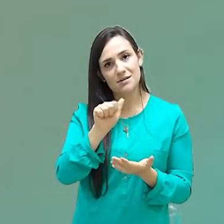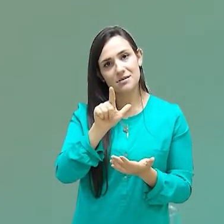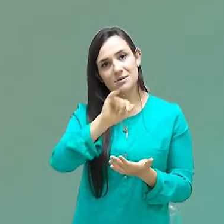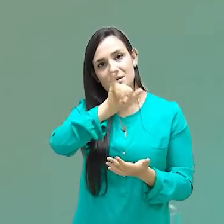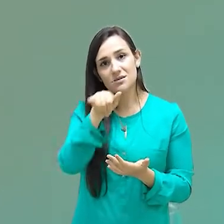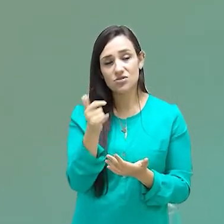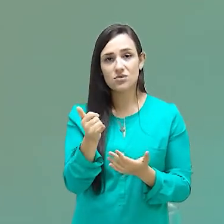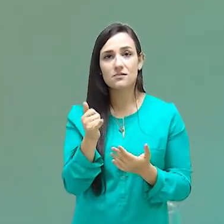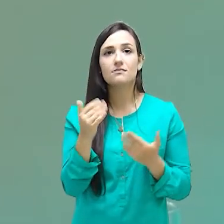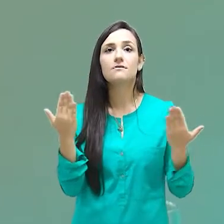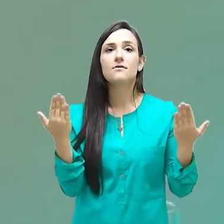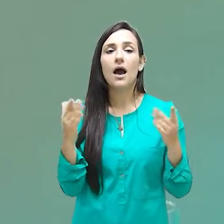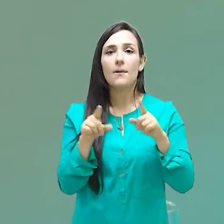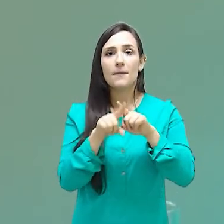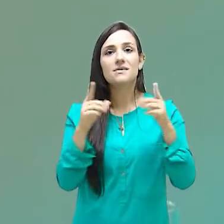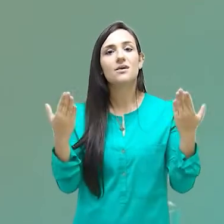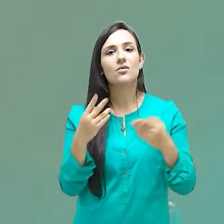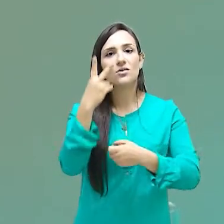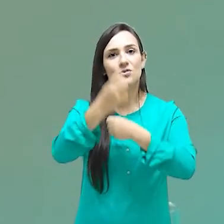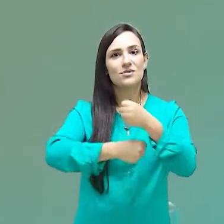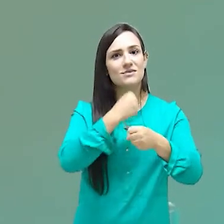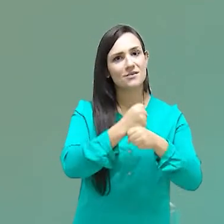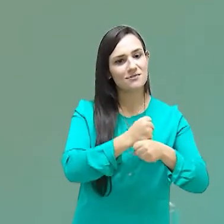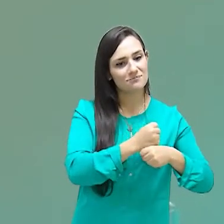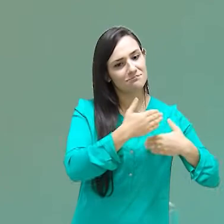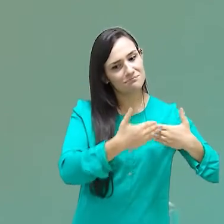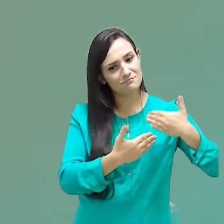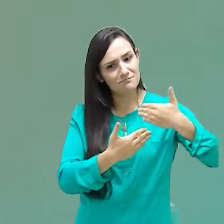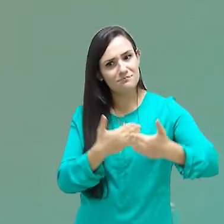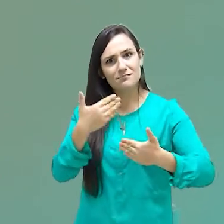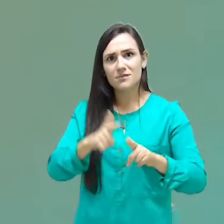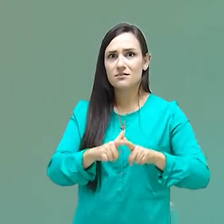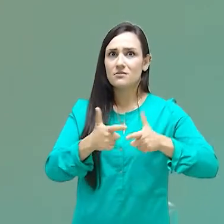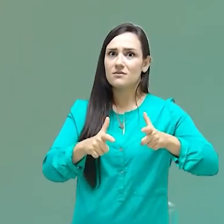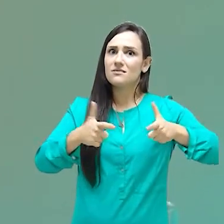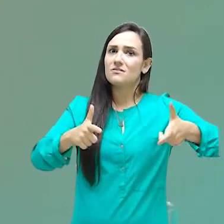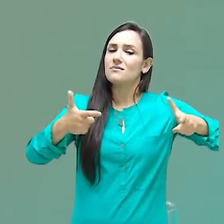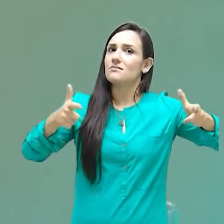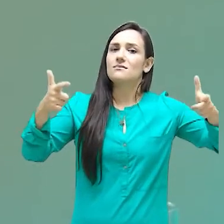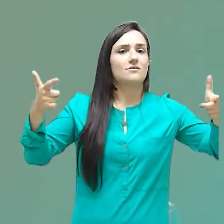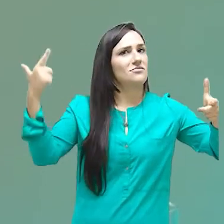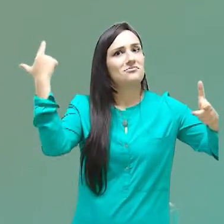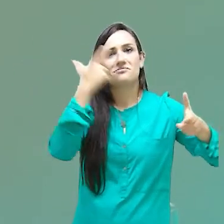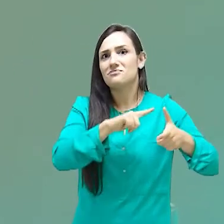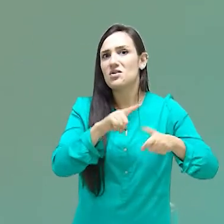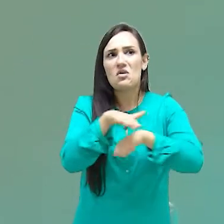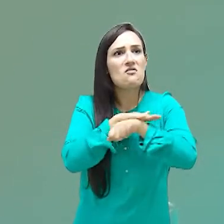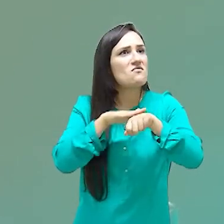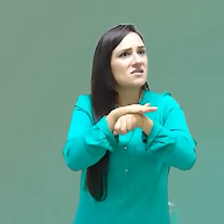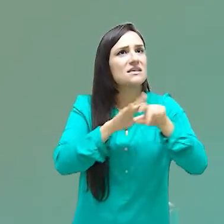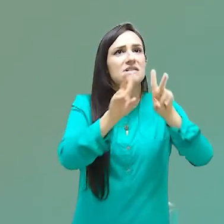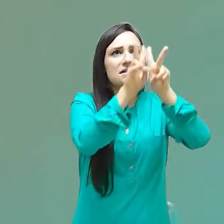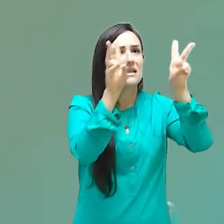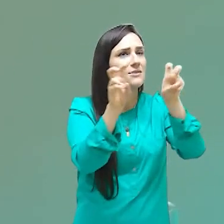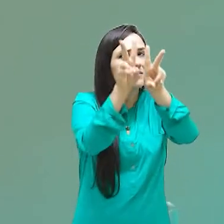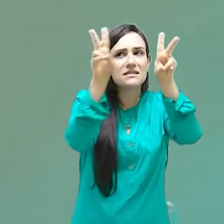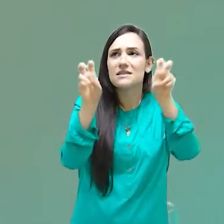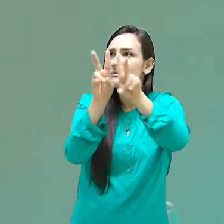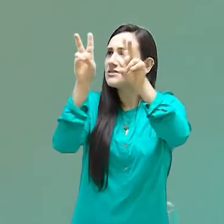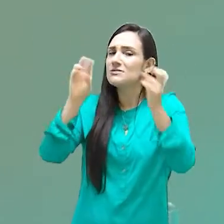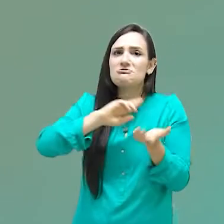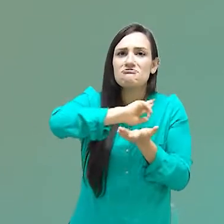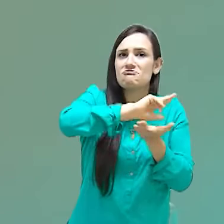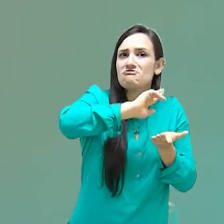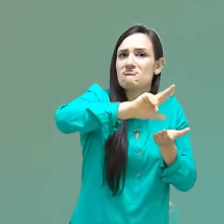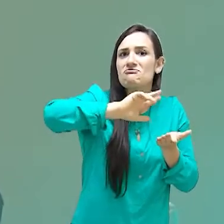Assuntos Legislativos e Jurídicos. Só que ao longo dos 2 últimos anos a gente extrapolou o limite aí da Casa de Leis e buscou falar